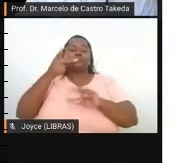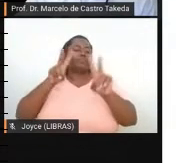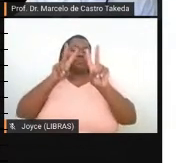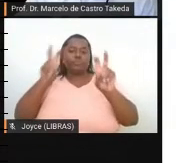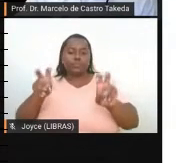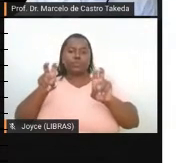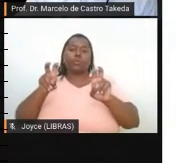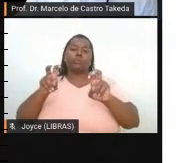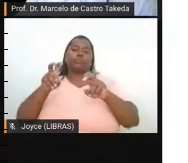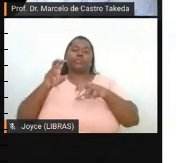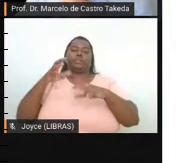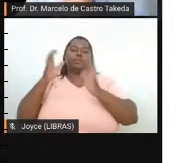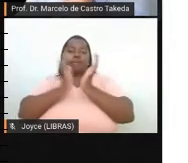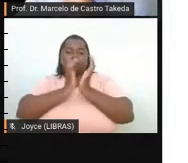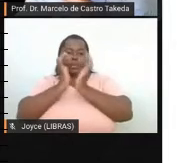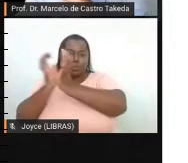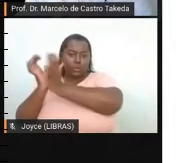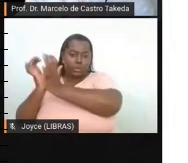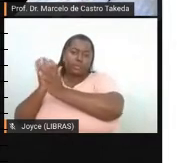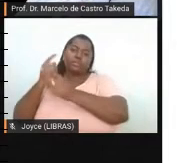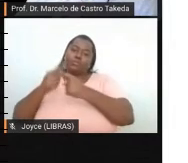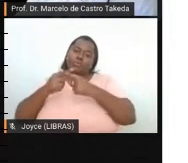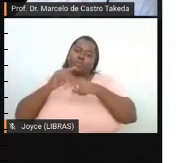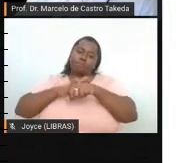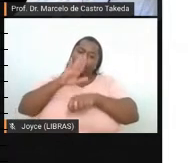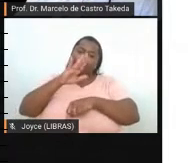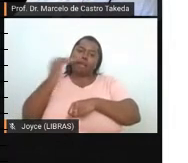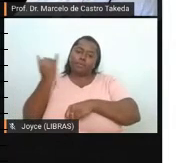das categorias, que eu acho que são mais importantes,